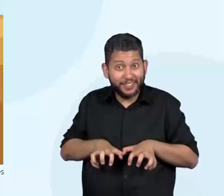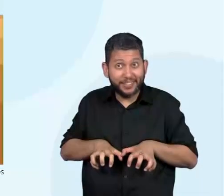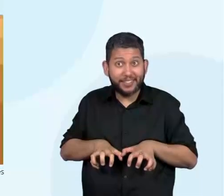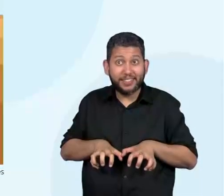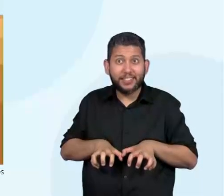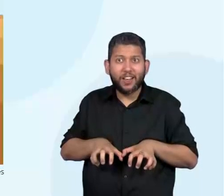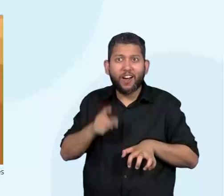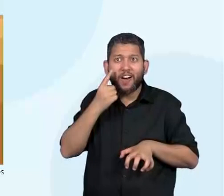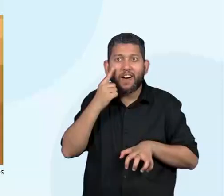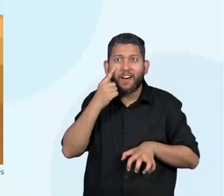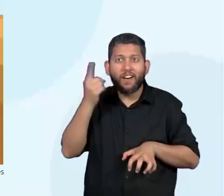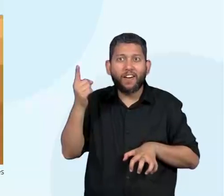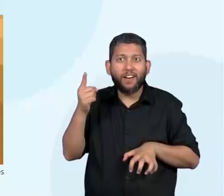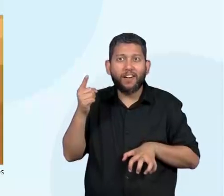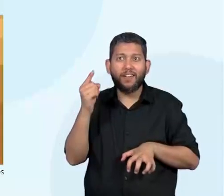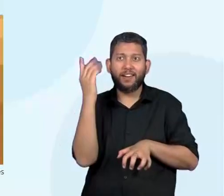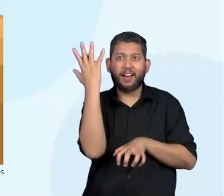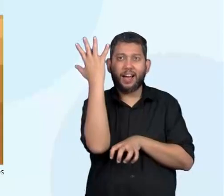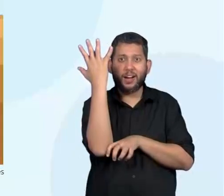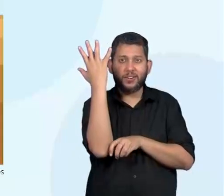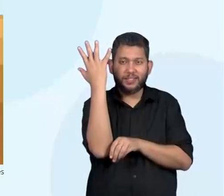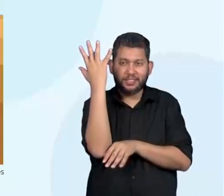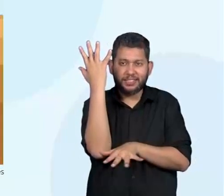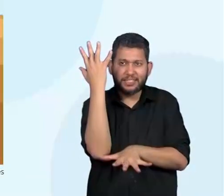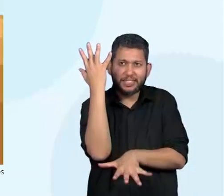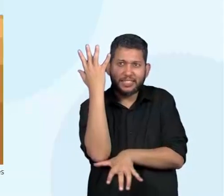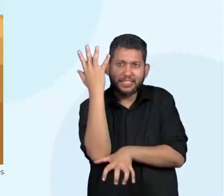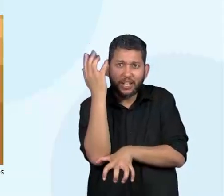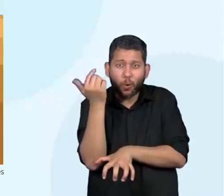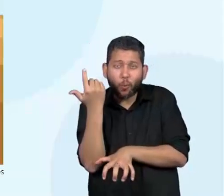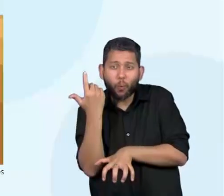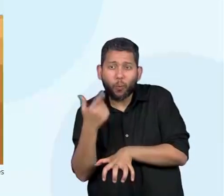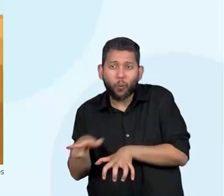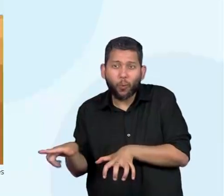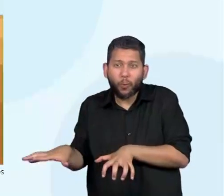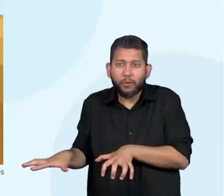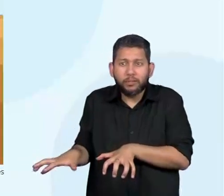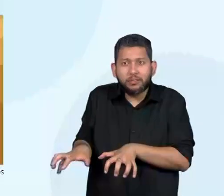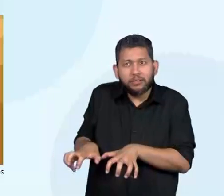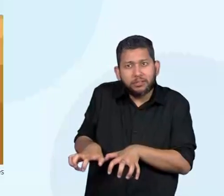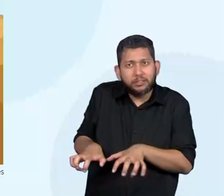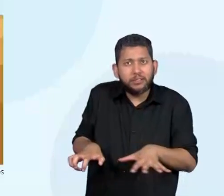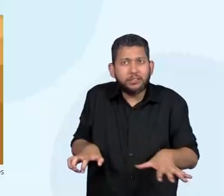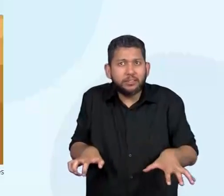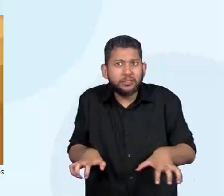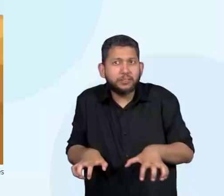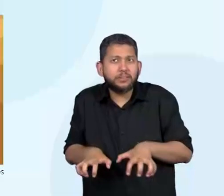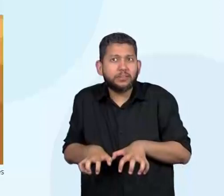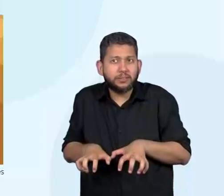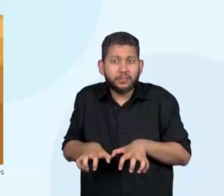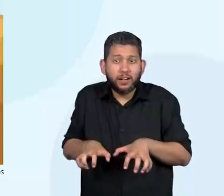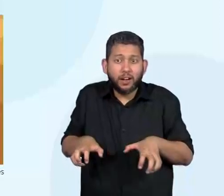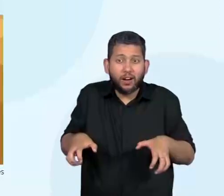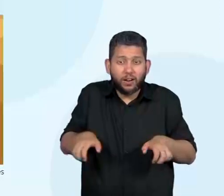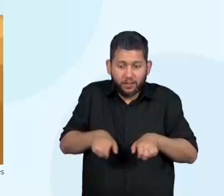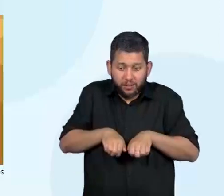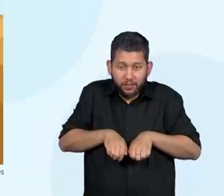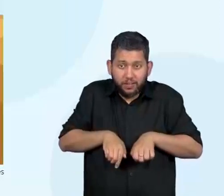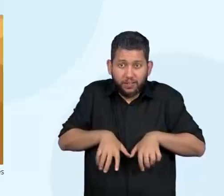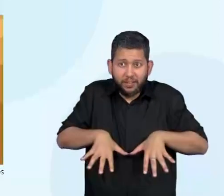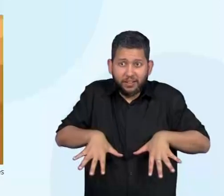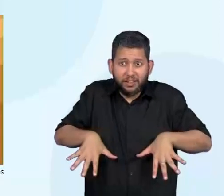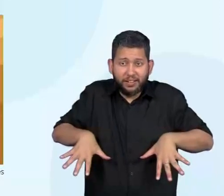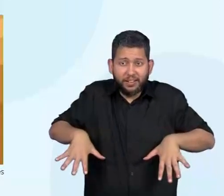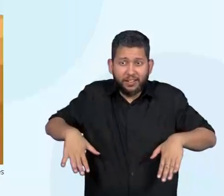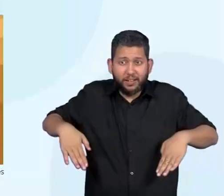entrelaça, né, Sim. num caule de uma outra planta, que a gente vai falar também, né, mais um pouquinho mais para frente, que essa